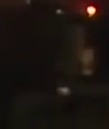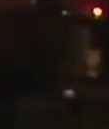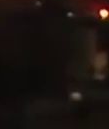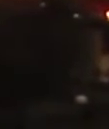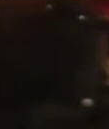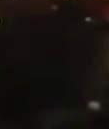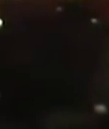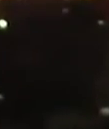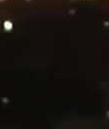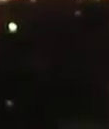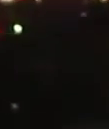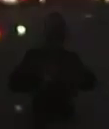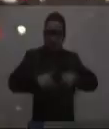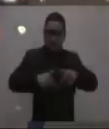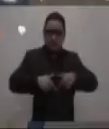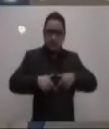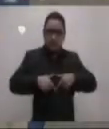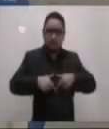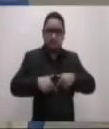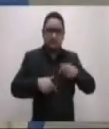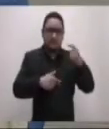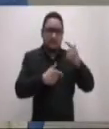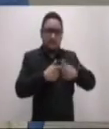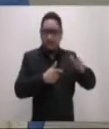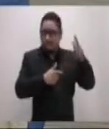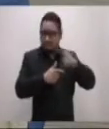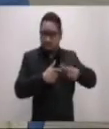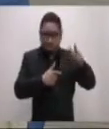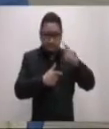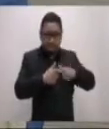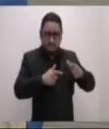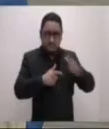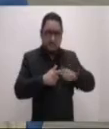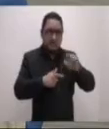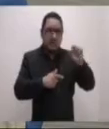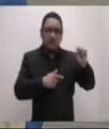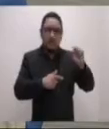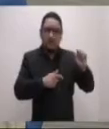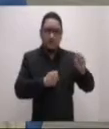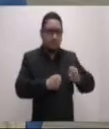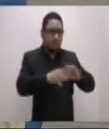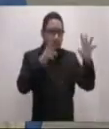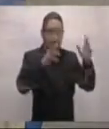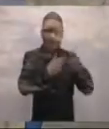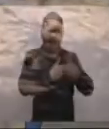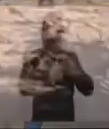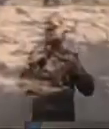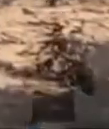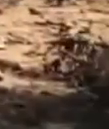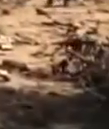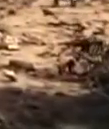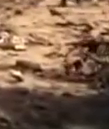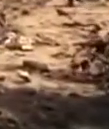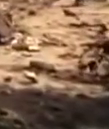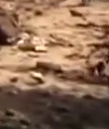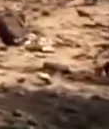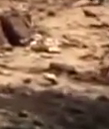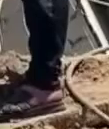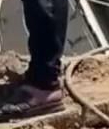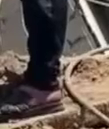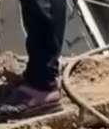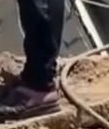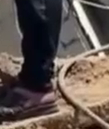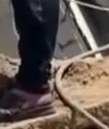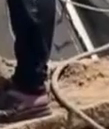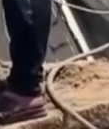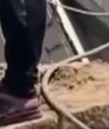atacada severamente por um grupo terrorista, Hamas, e tem sido um momento de muita dificuldade para a Nação Santa, se tratando